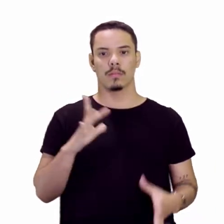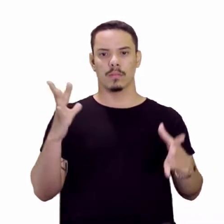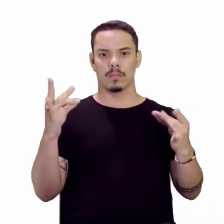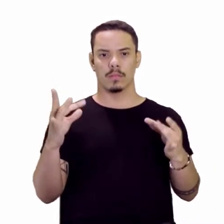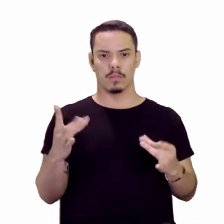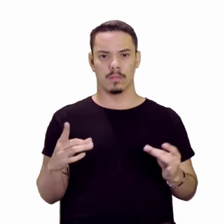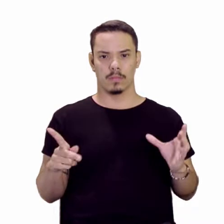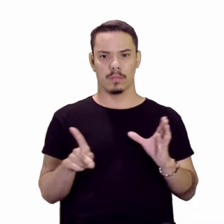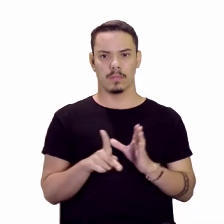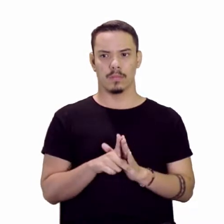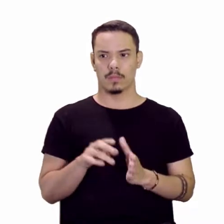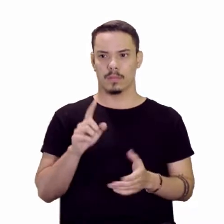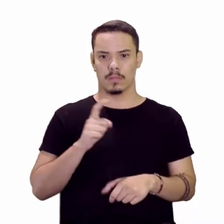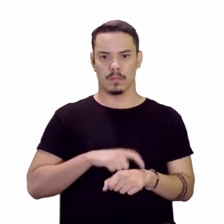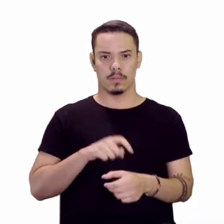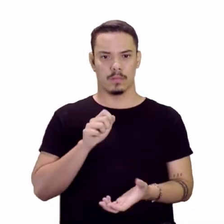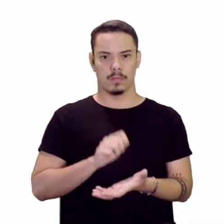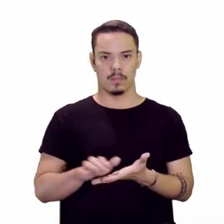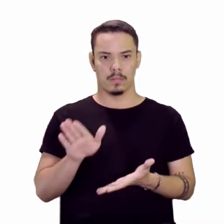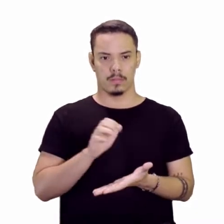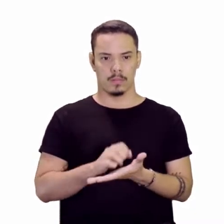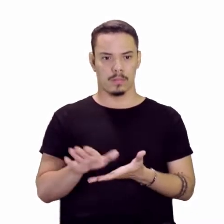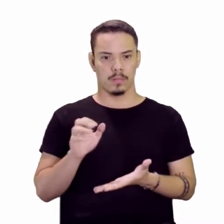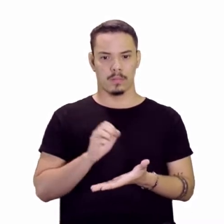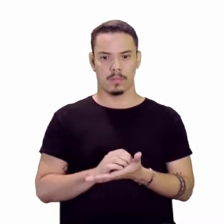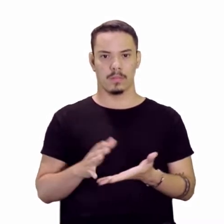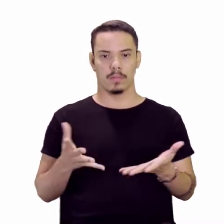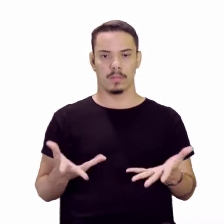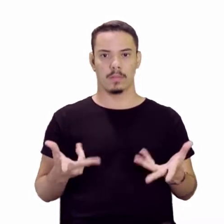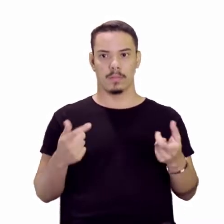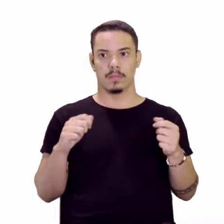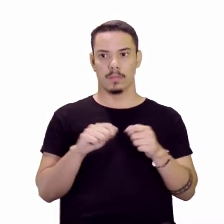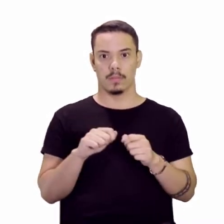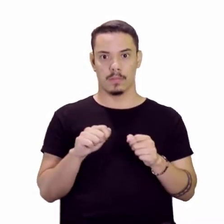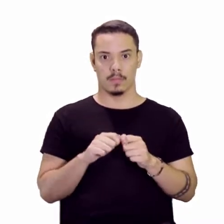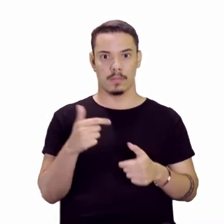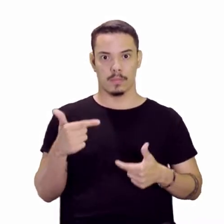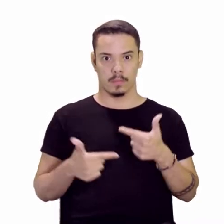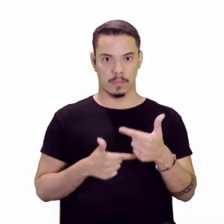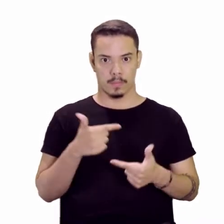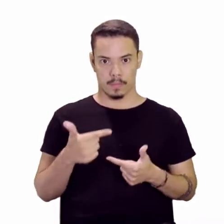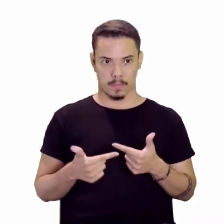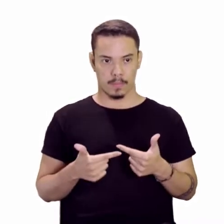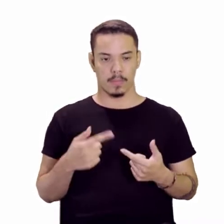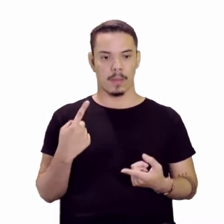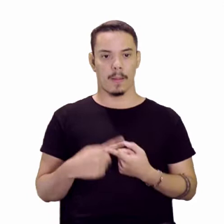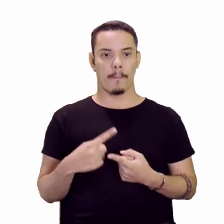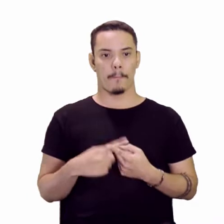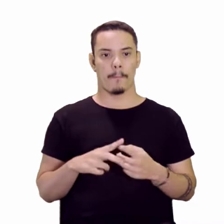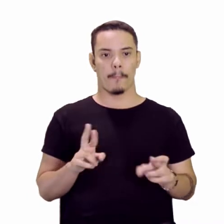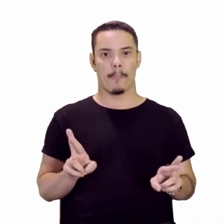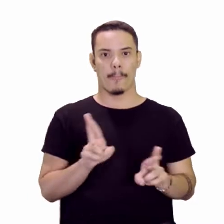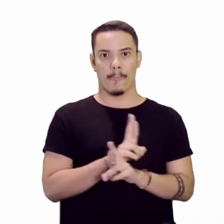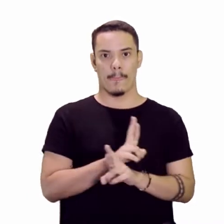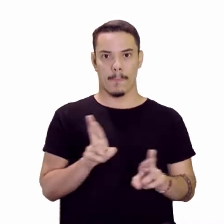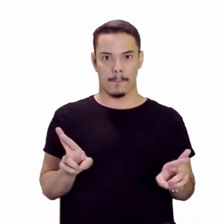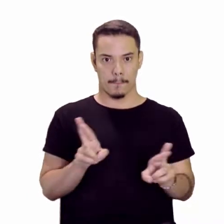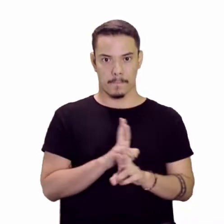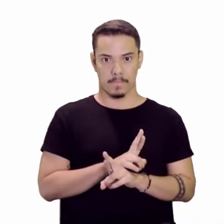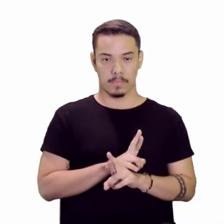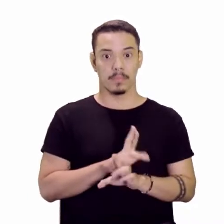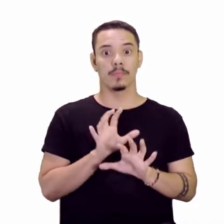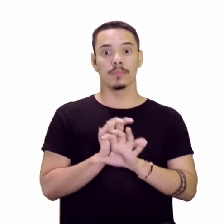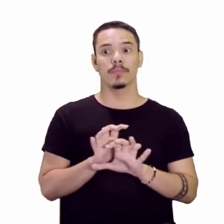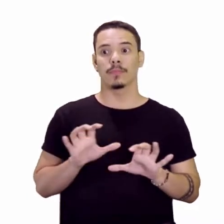potência como sendo o tempo gasto para se realizar um determinado trabalho. Essa relação aí, né?